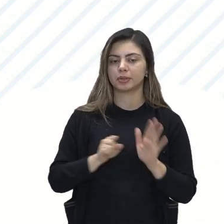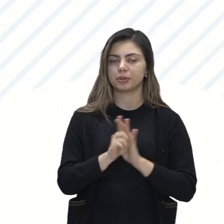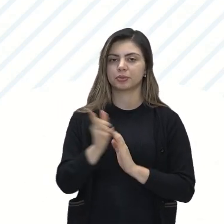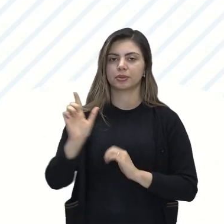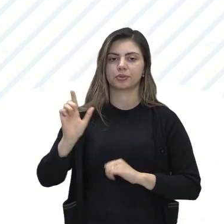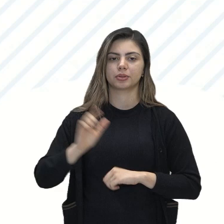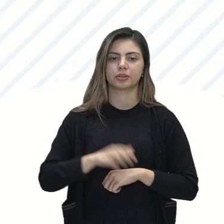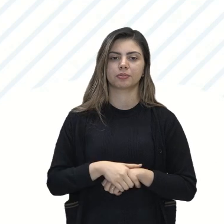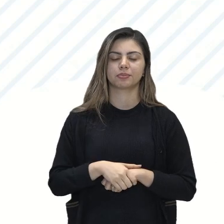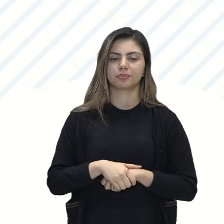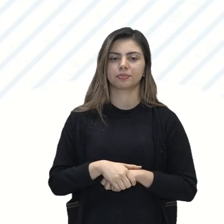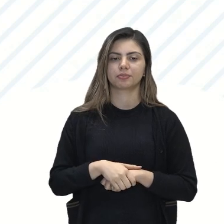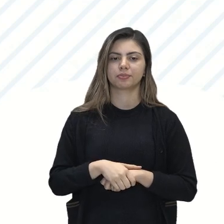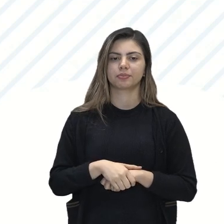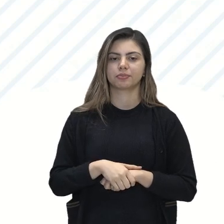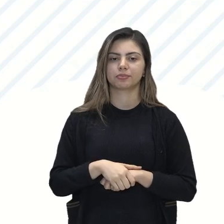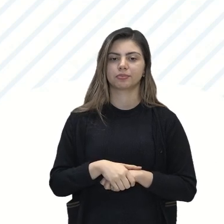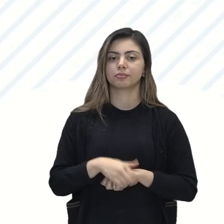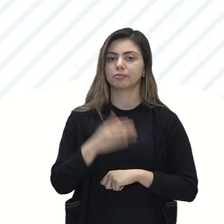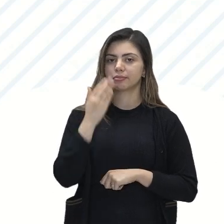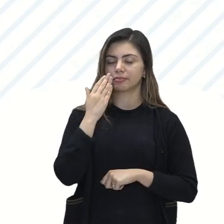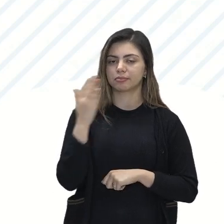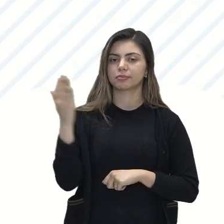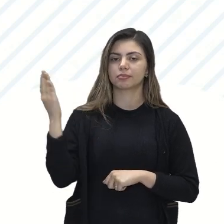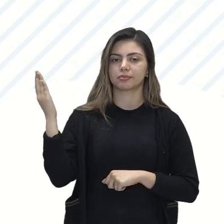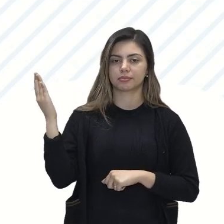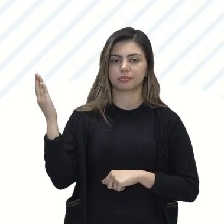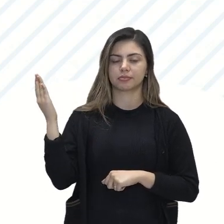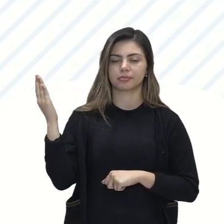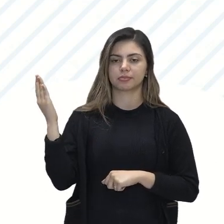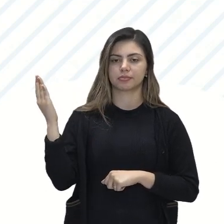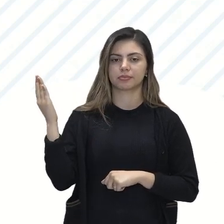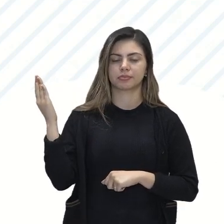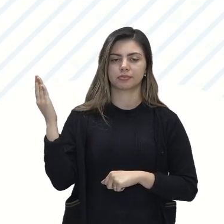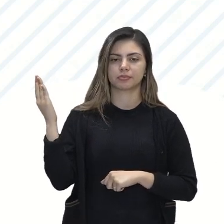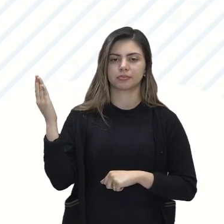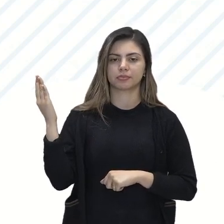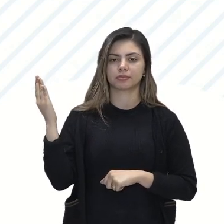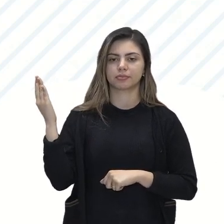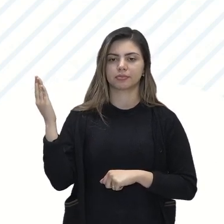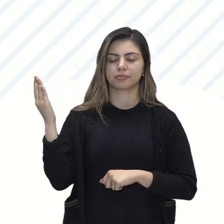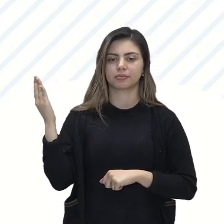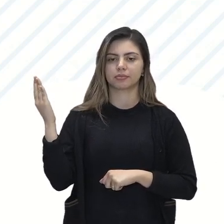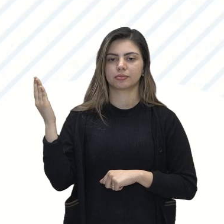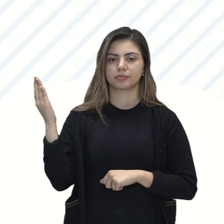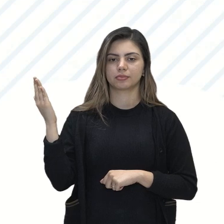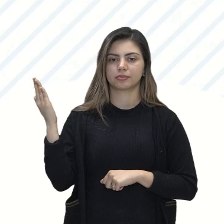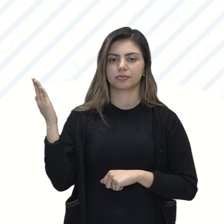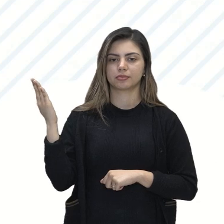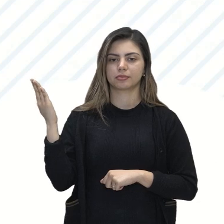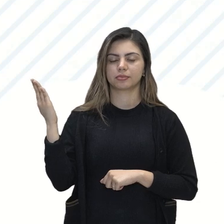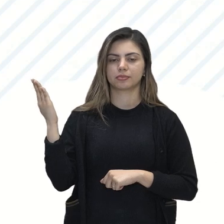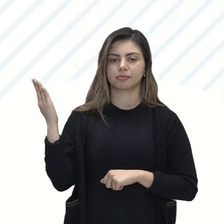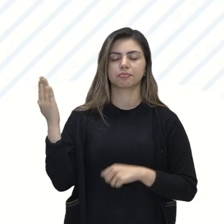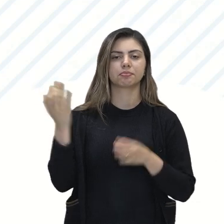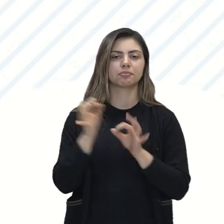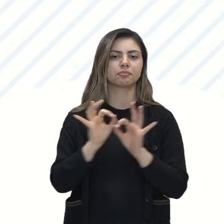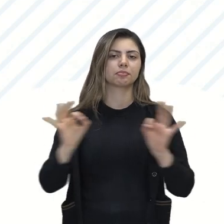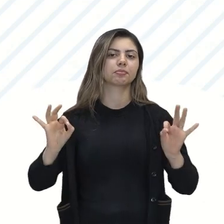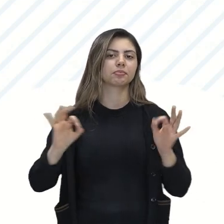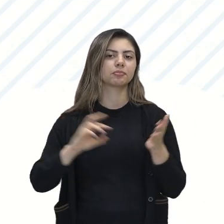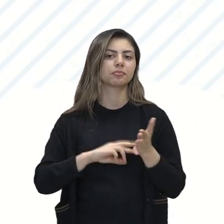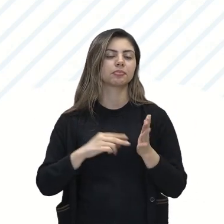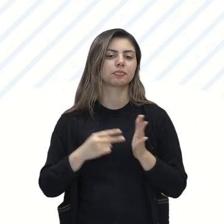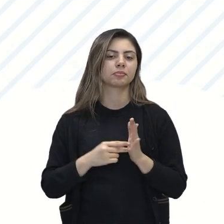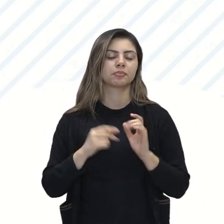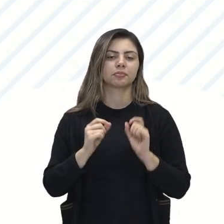pergunta. Do you need help with your homework? Do you need any help with your homework? Quando é